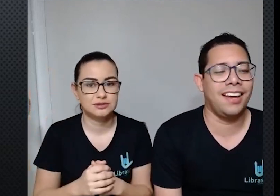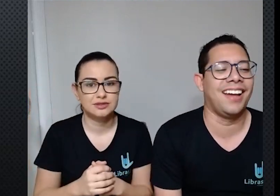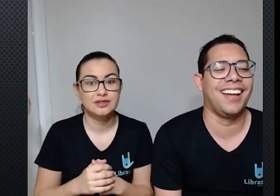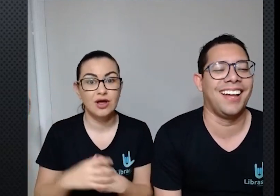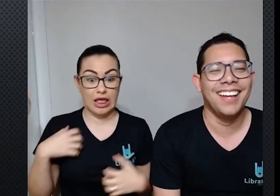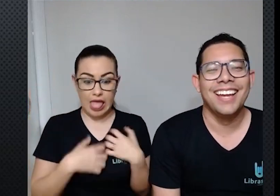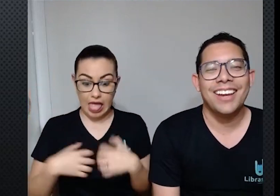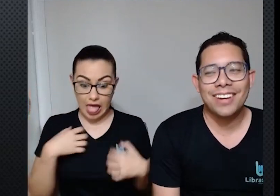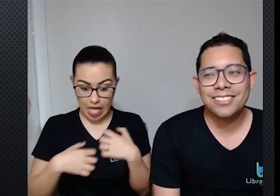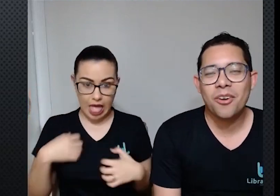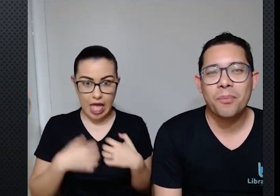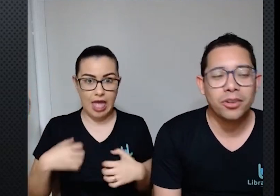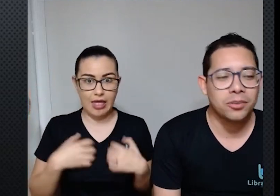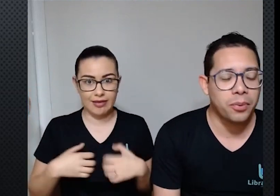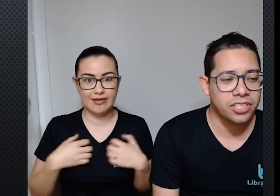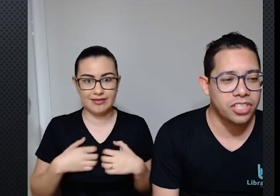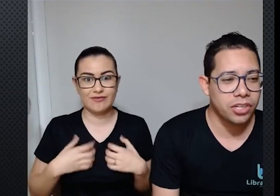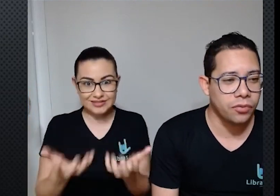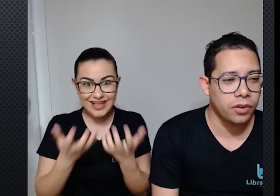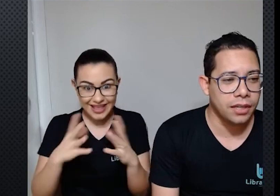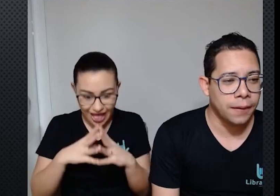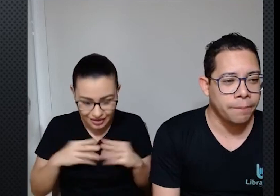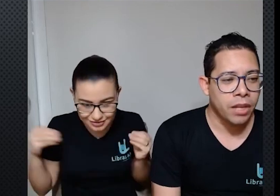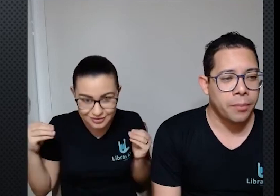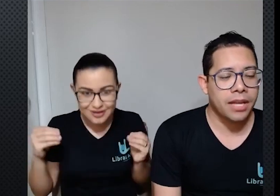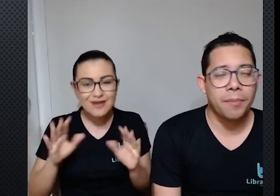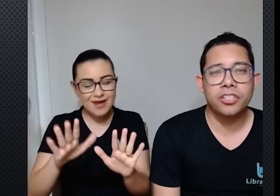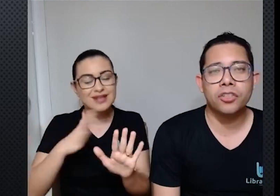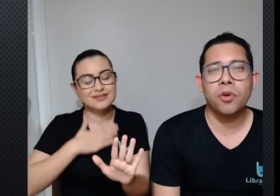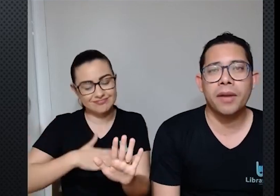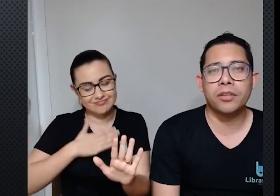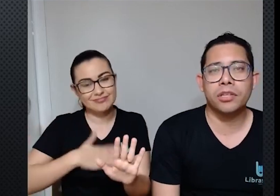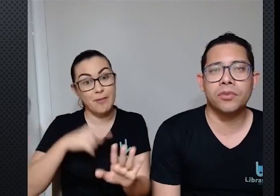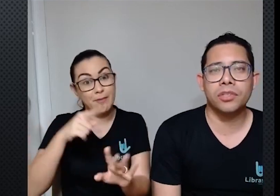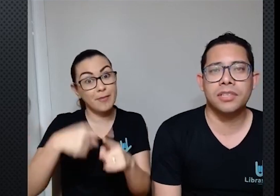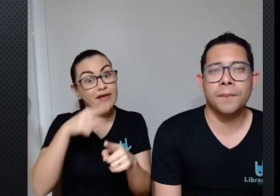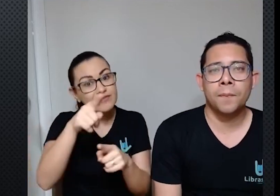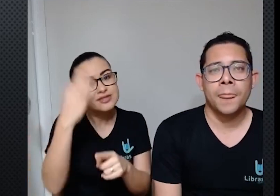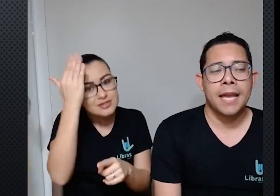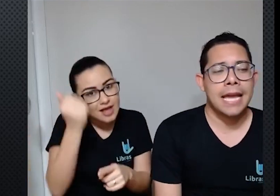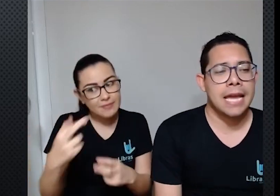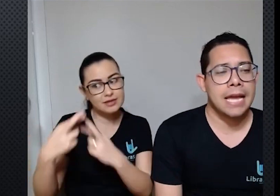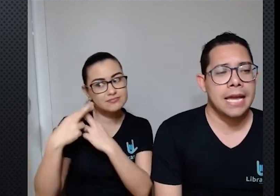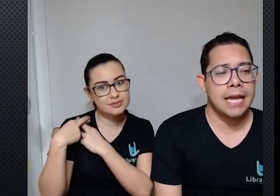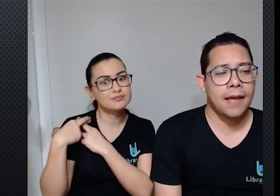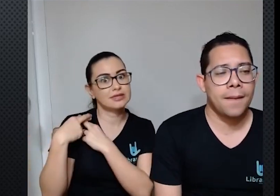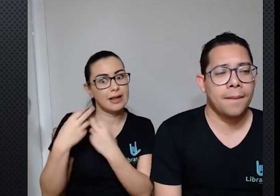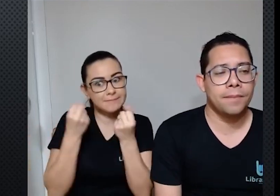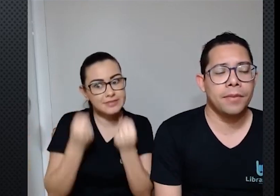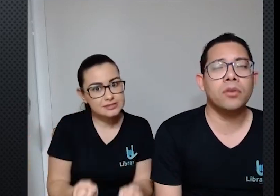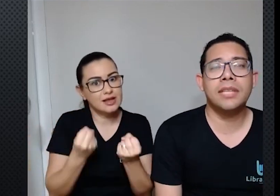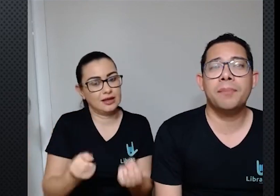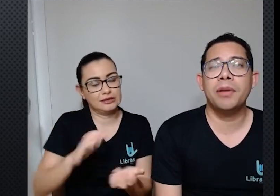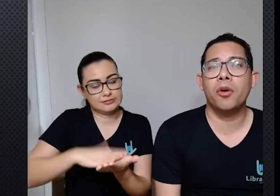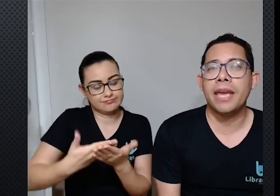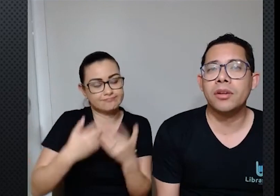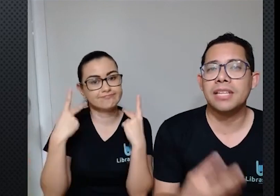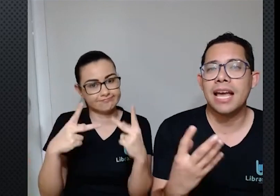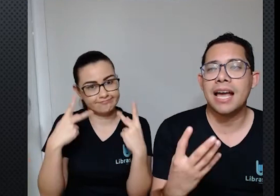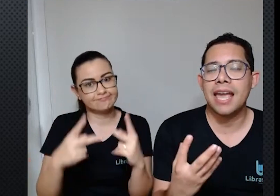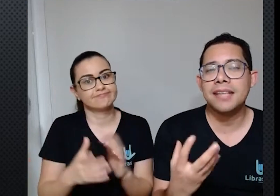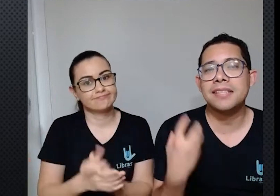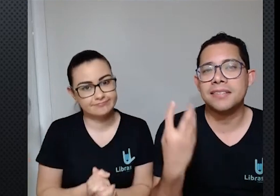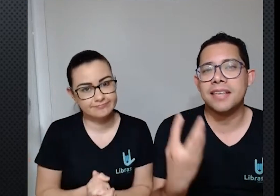Simone? Eu acho que é um ponto positivo aí. Porque a partir do momento que você não ter pelo